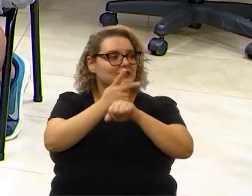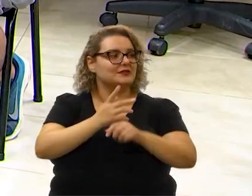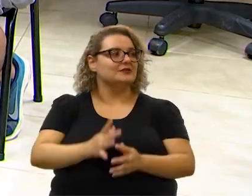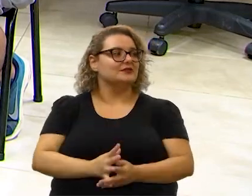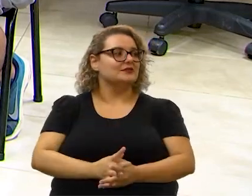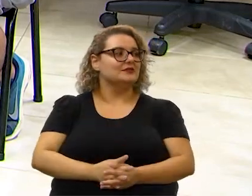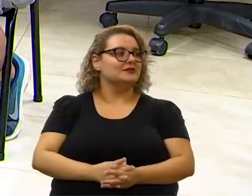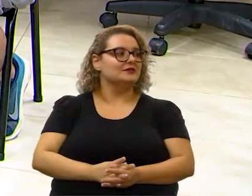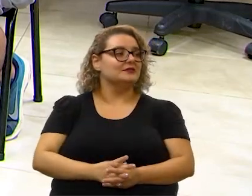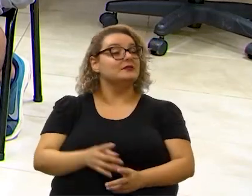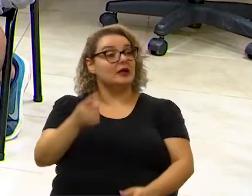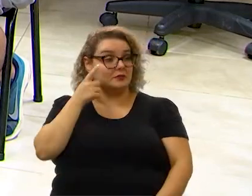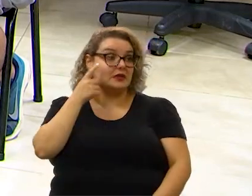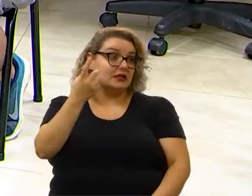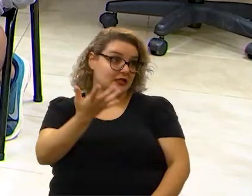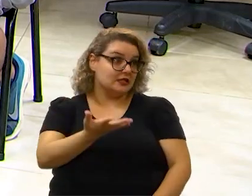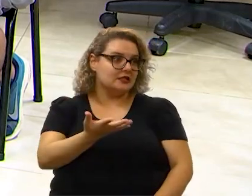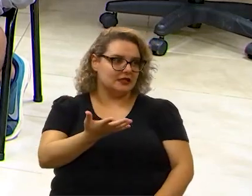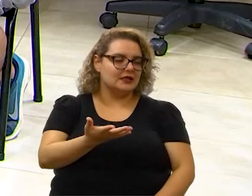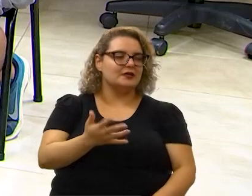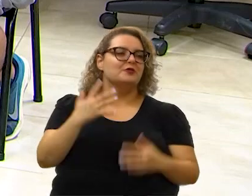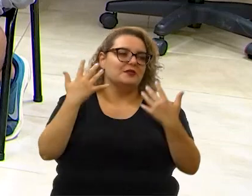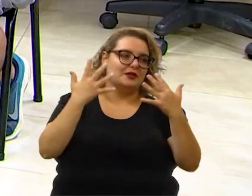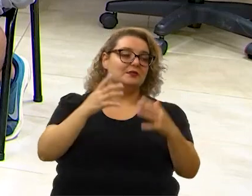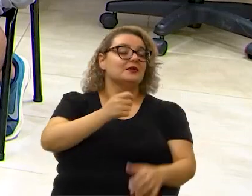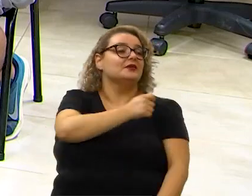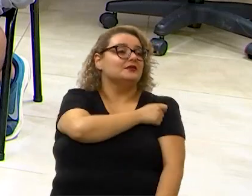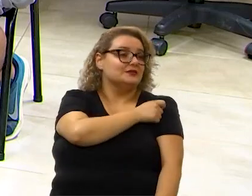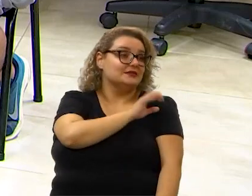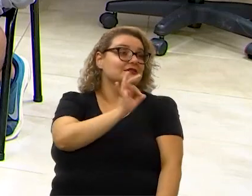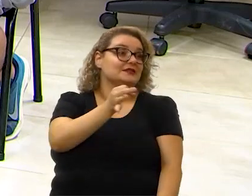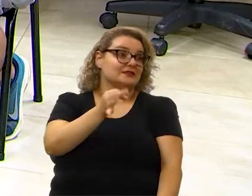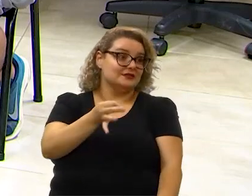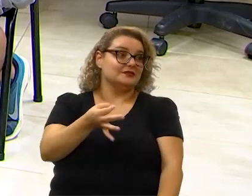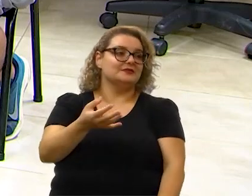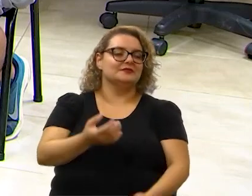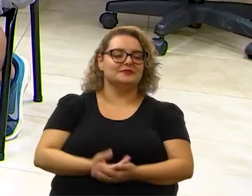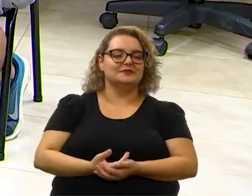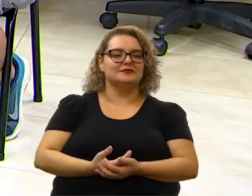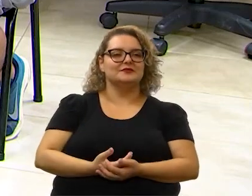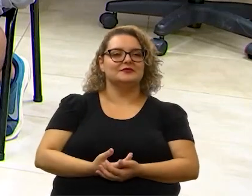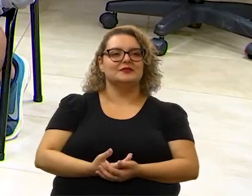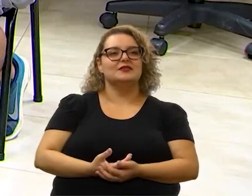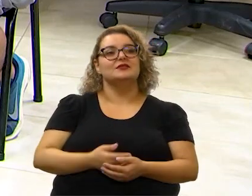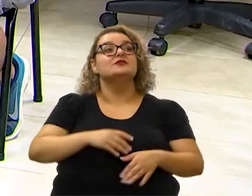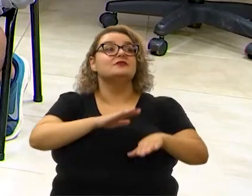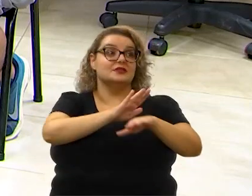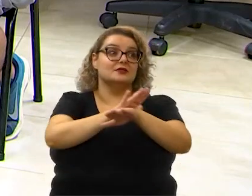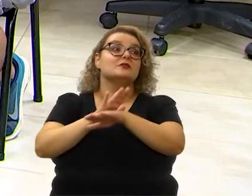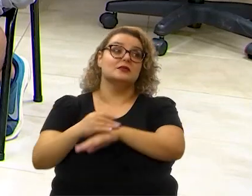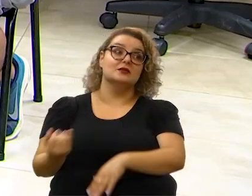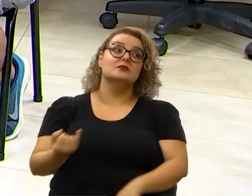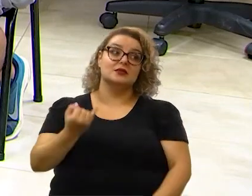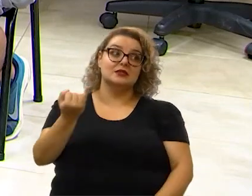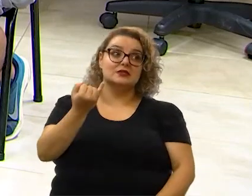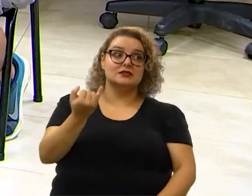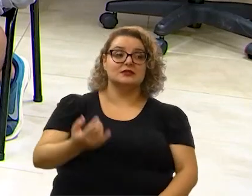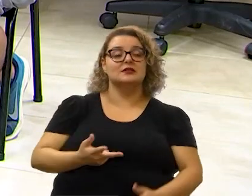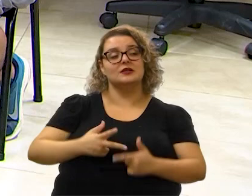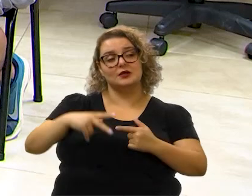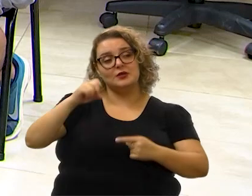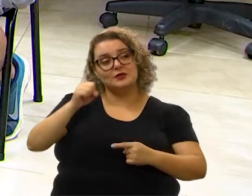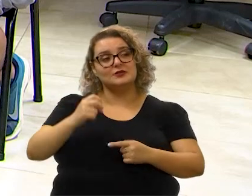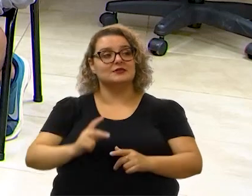prêmio, pela ideia, né? Parabéns para os alunos também, que certamente tiveram uma contribuição significativa